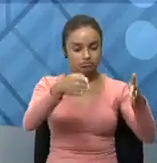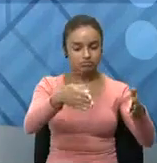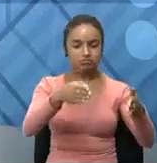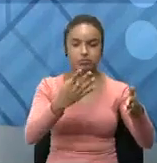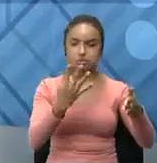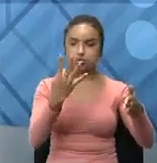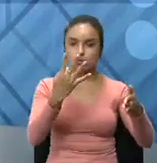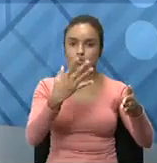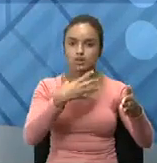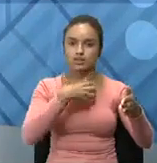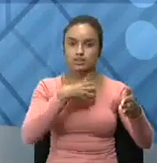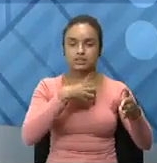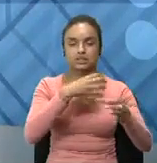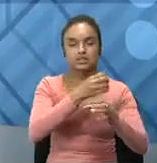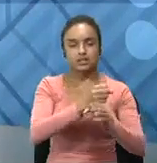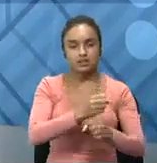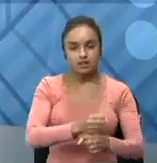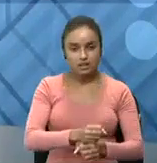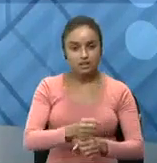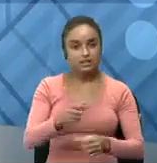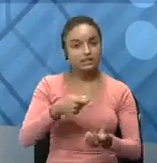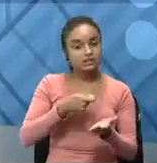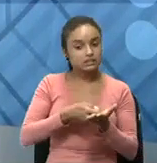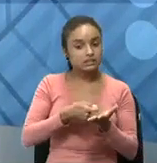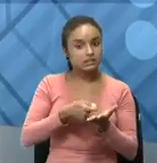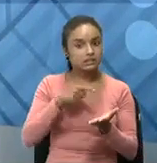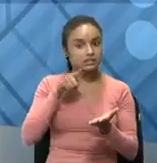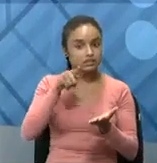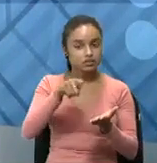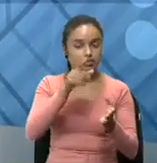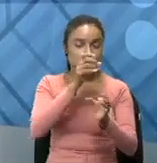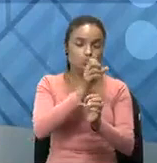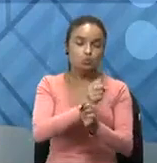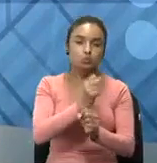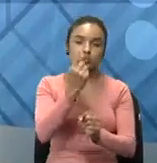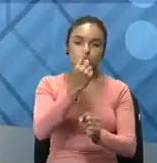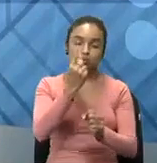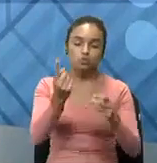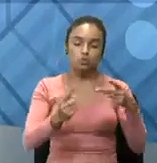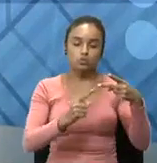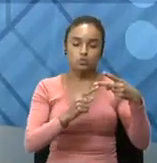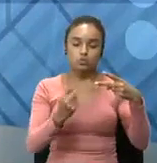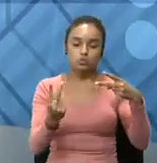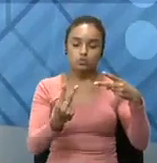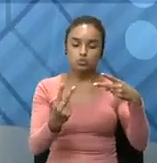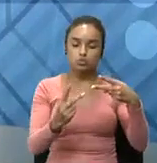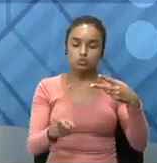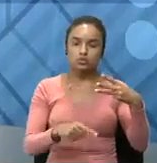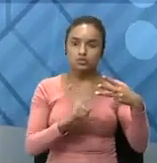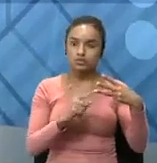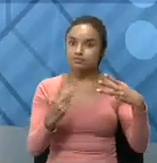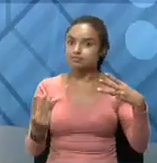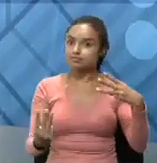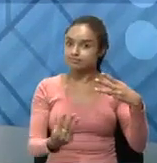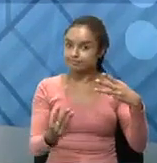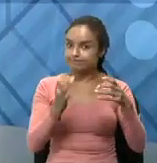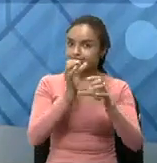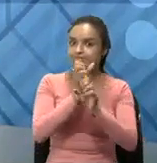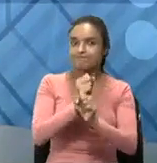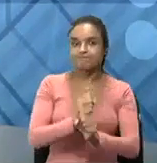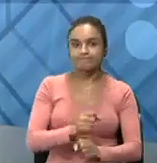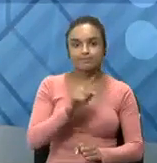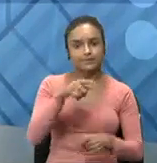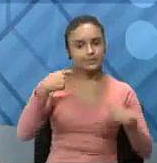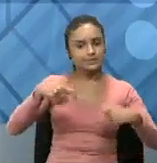um pré-requisito do cálculo 3, do cálculo 2 e também do cálculo 1. Então é importante que ao longo